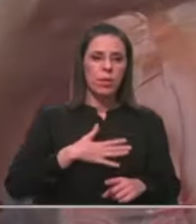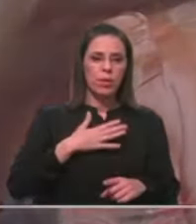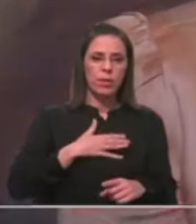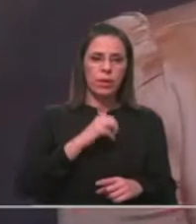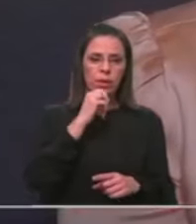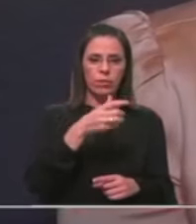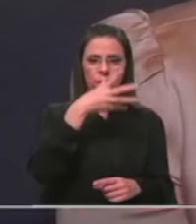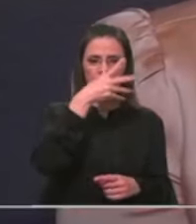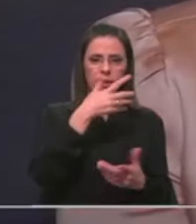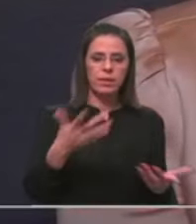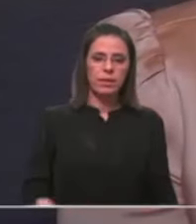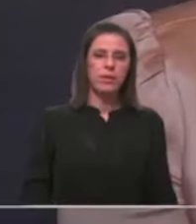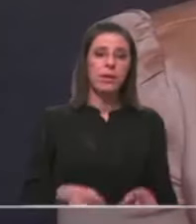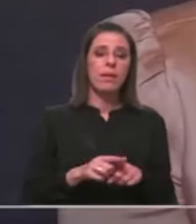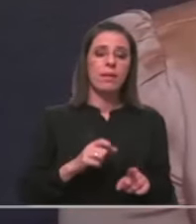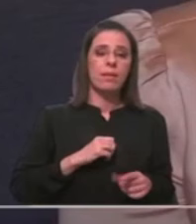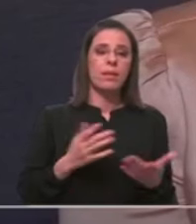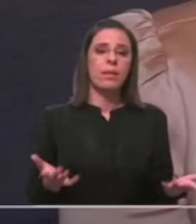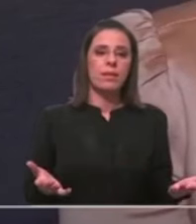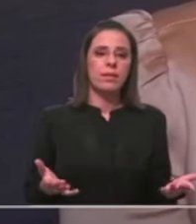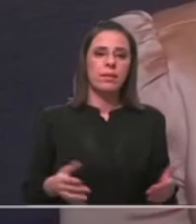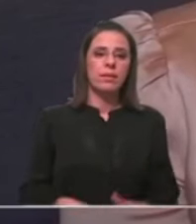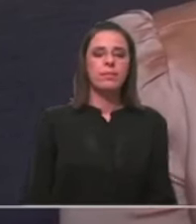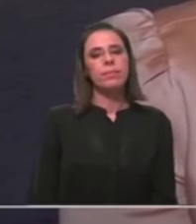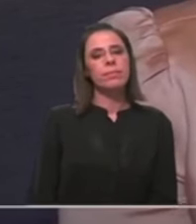me ver triste. A minha irmã,